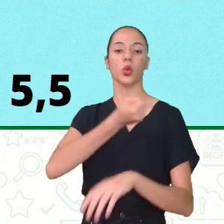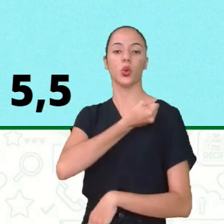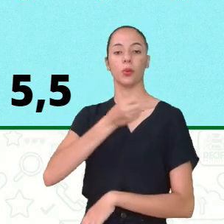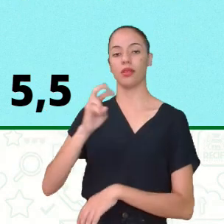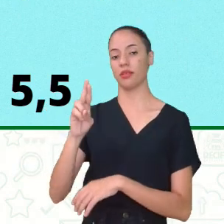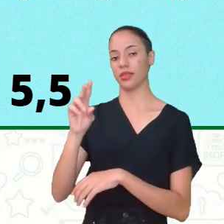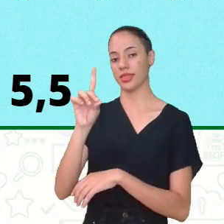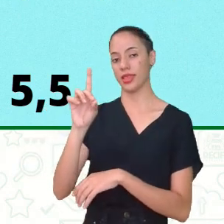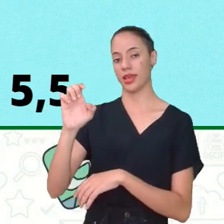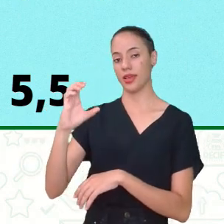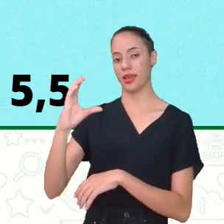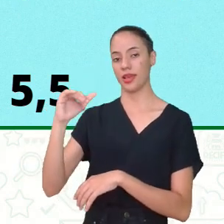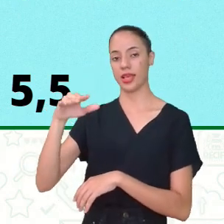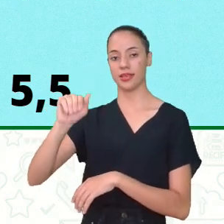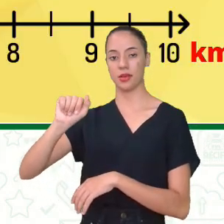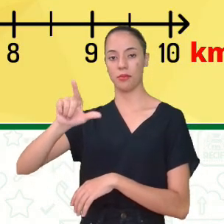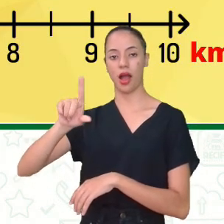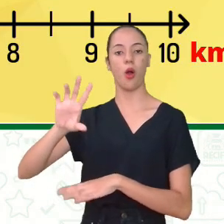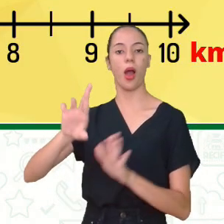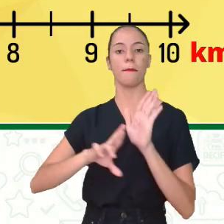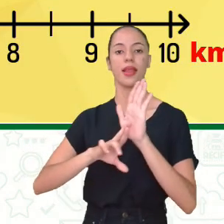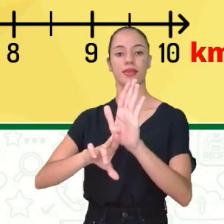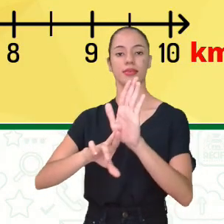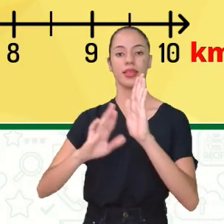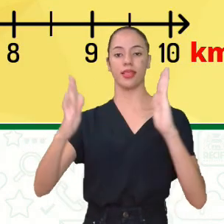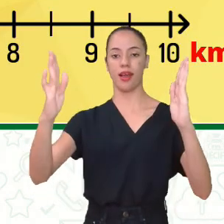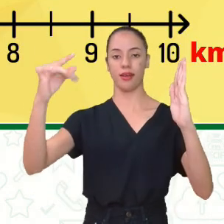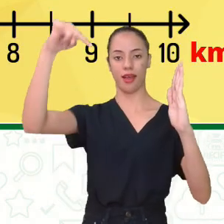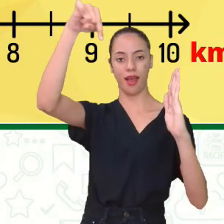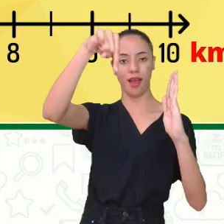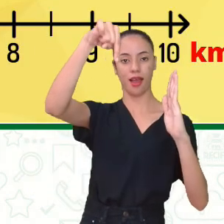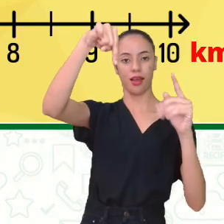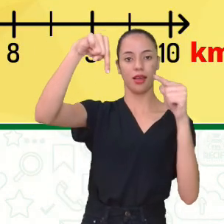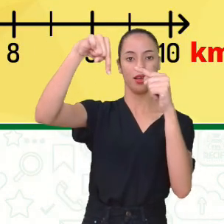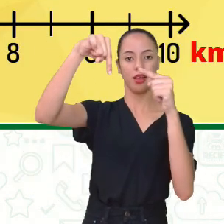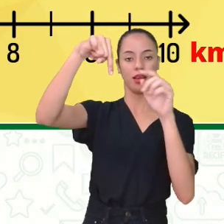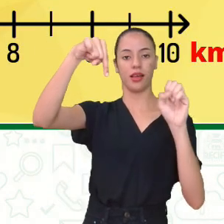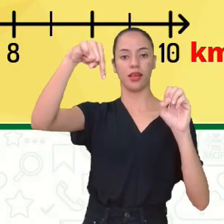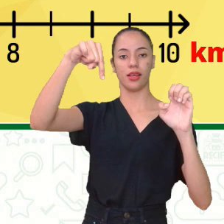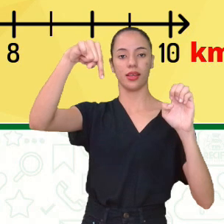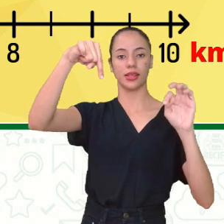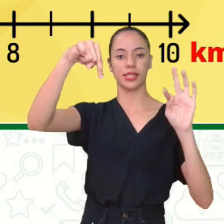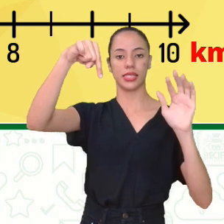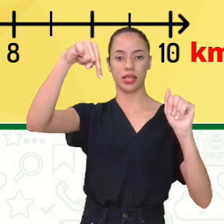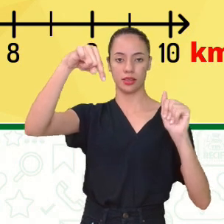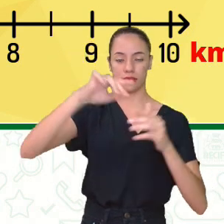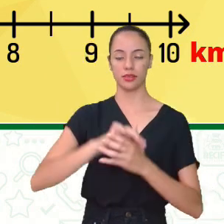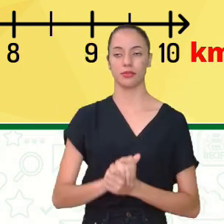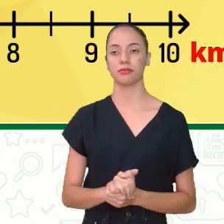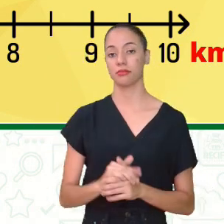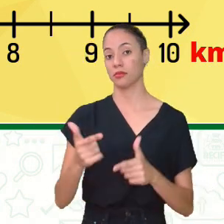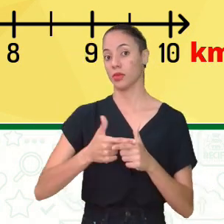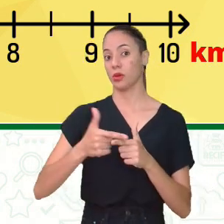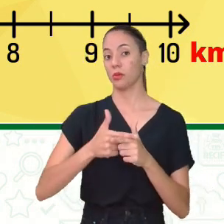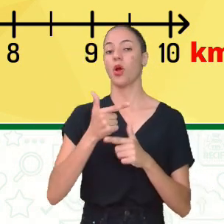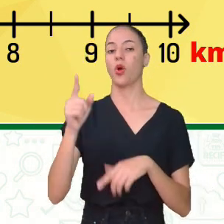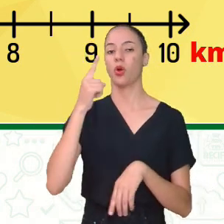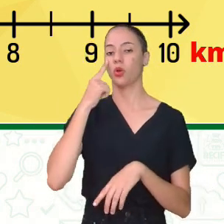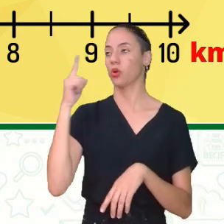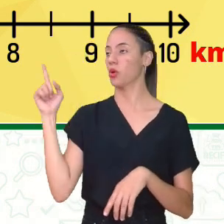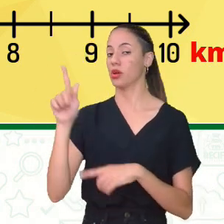essa seta. Certo? Então, outro problema que nós temos aí é que Gilson